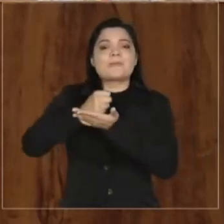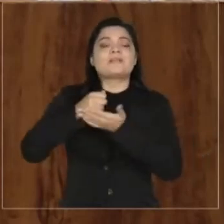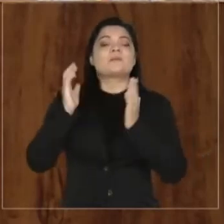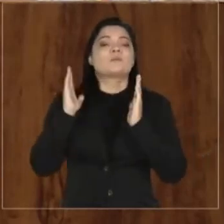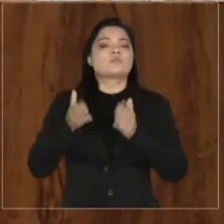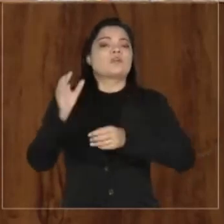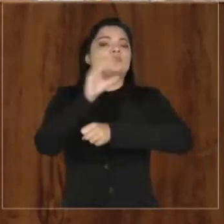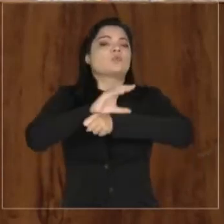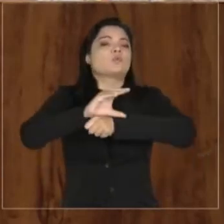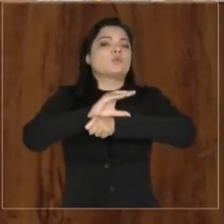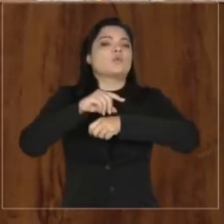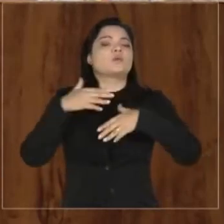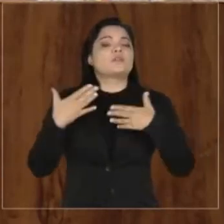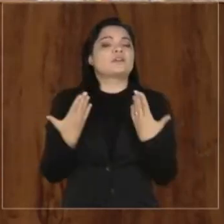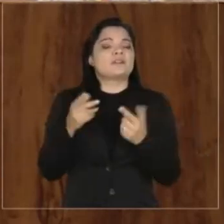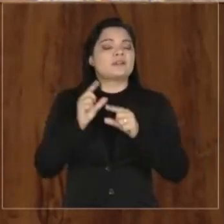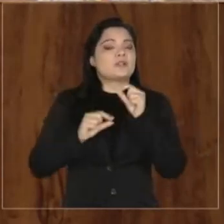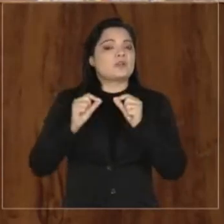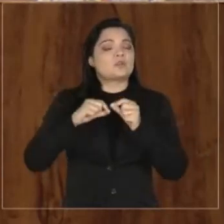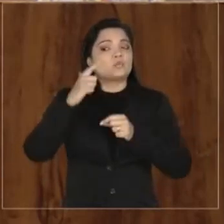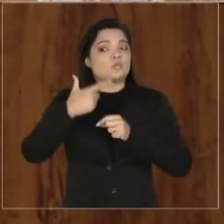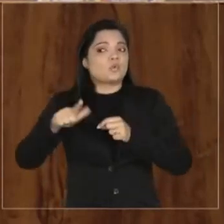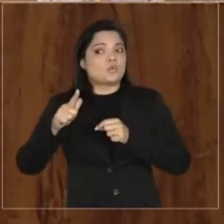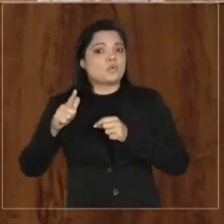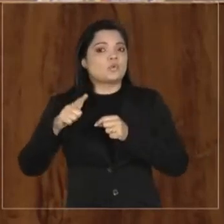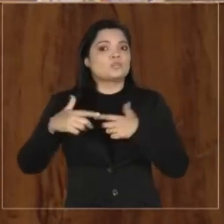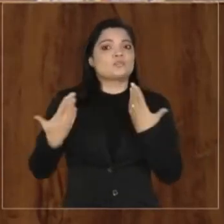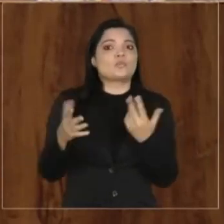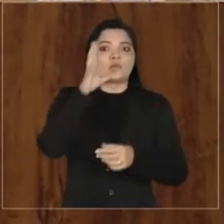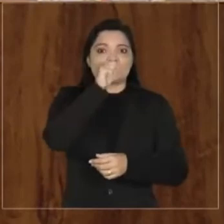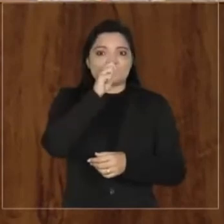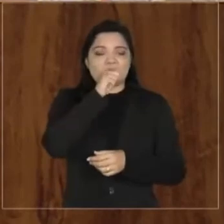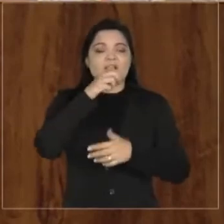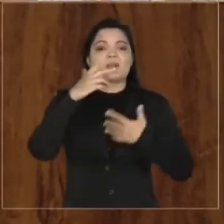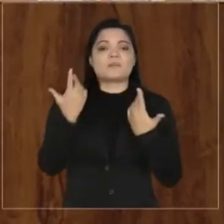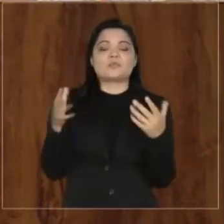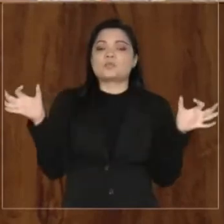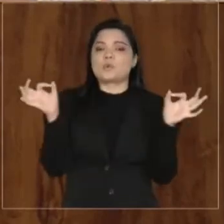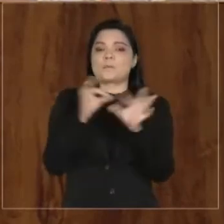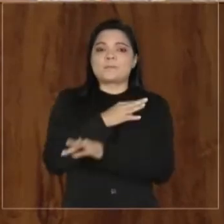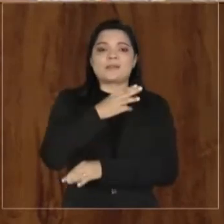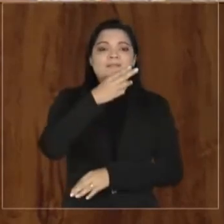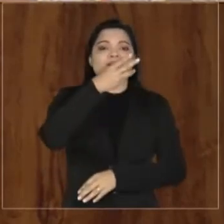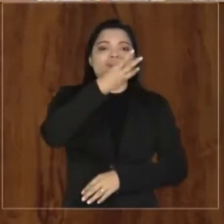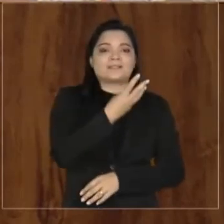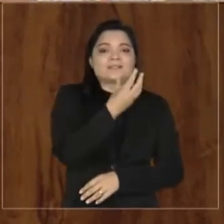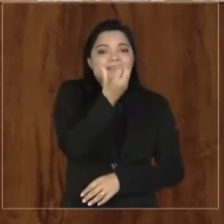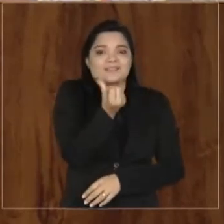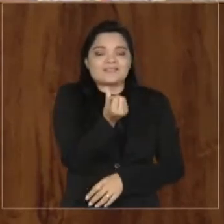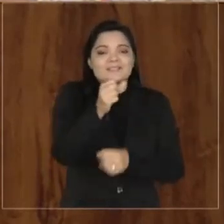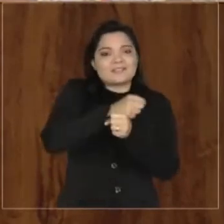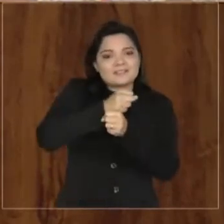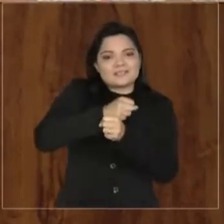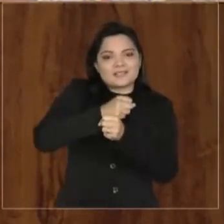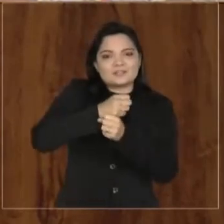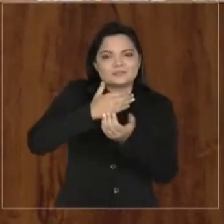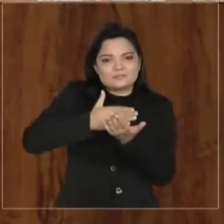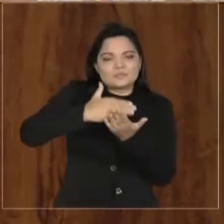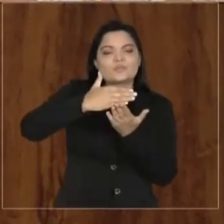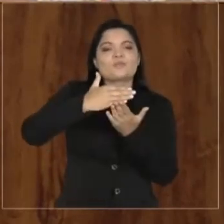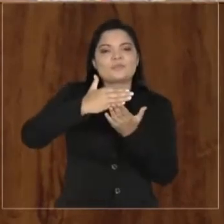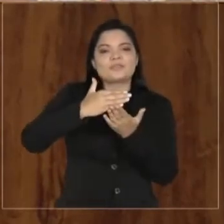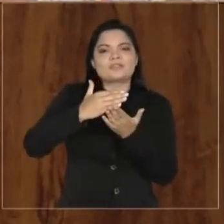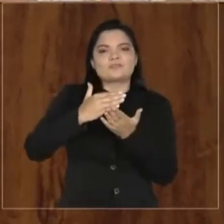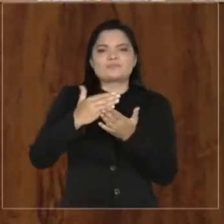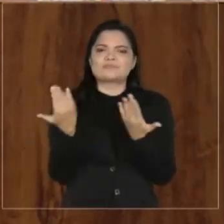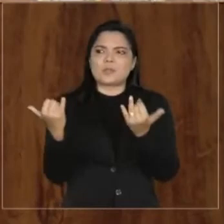disse, na Constituição, e essa Constituição, no próximo sábado, depois de amanhã, completa 36 anos do início de vigência, o que é